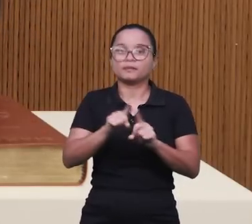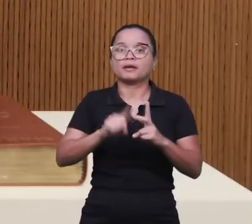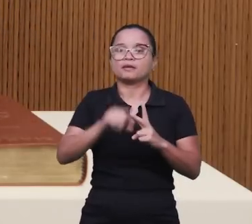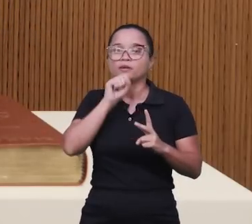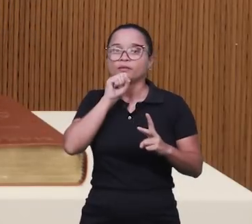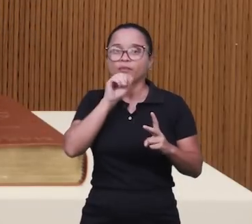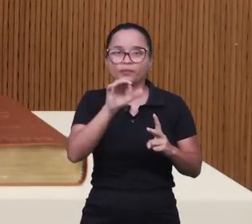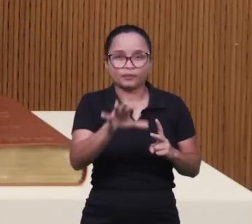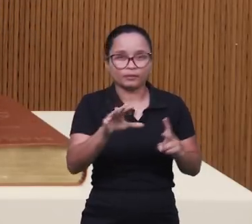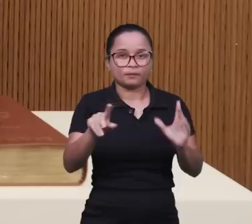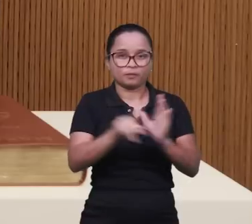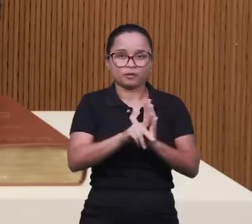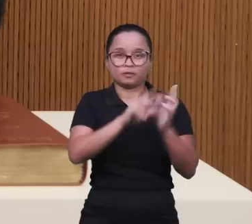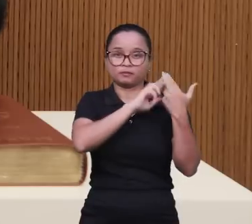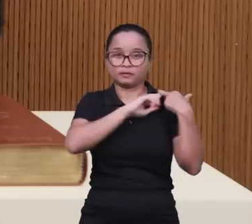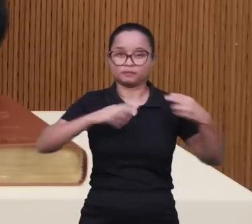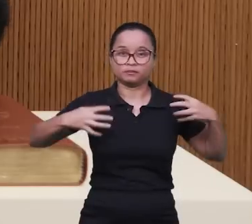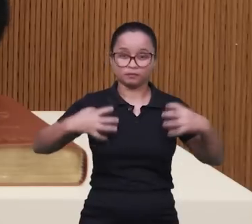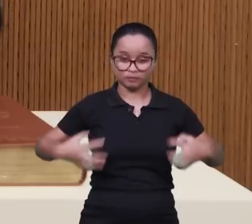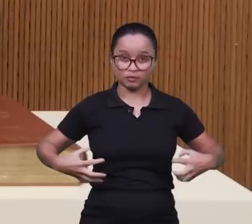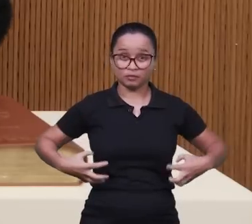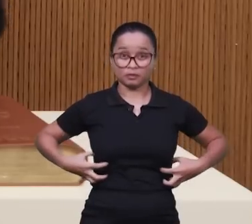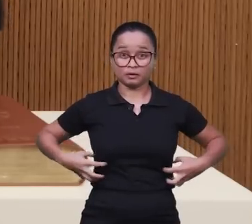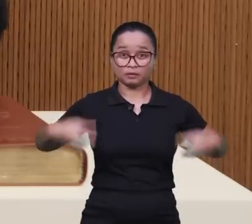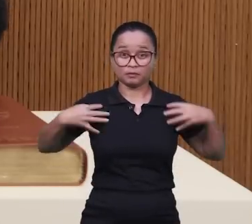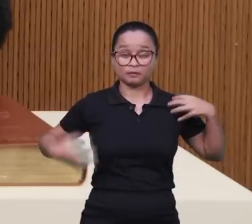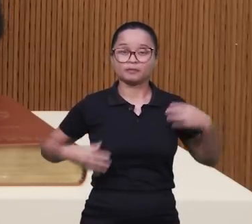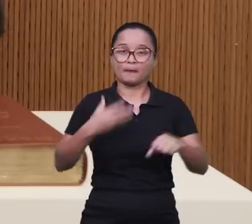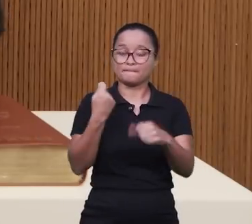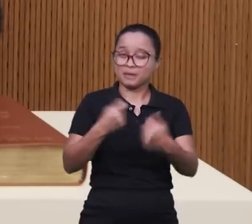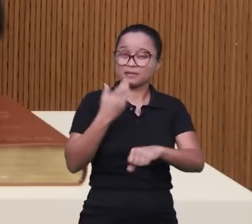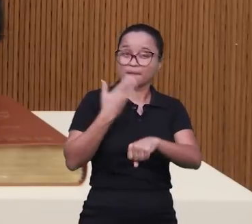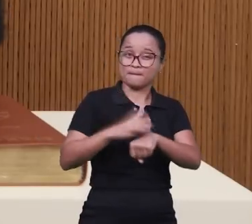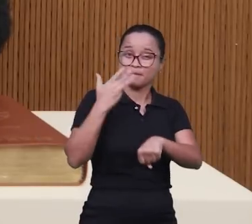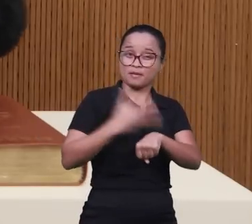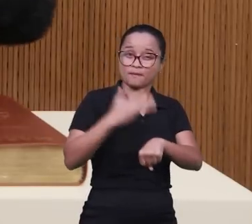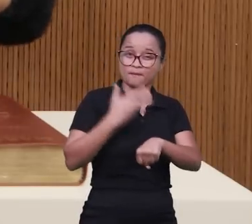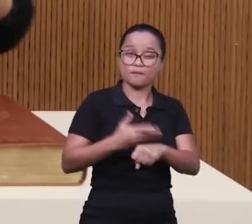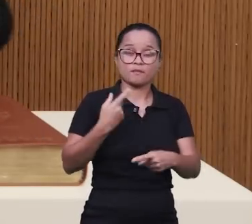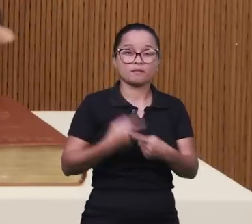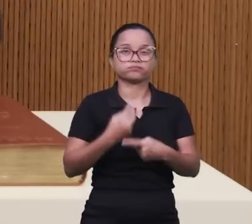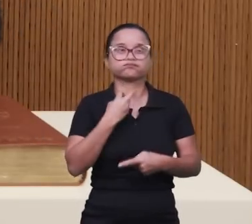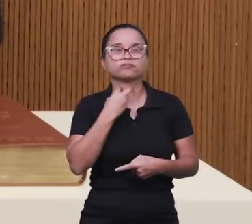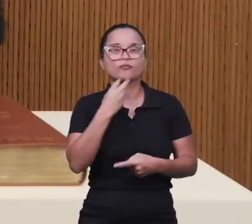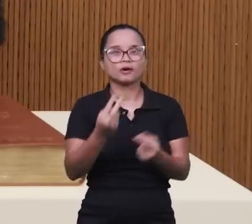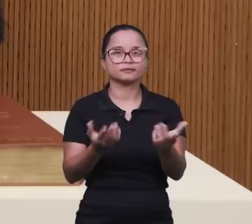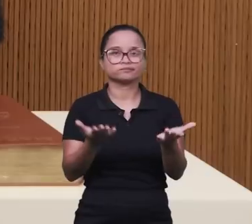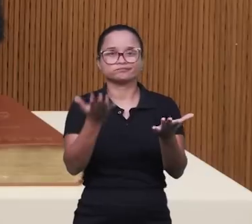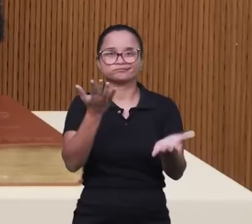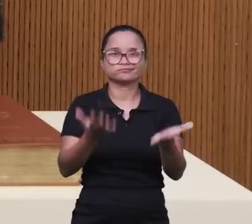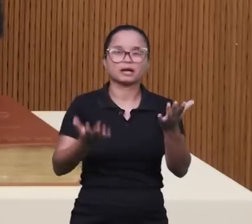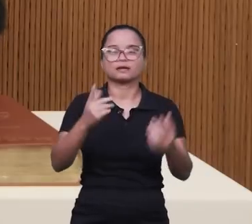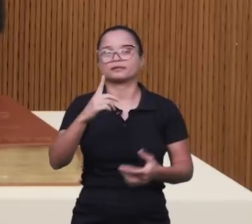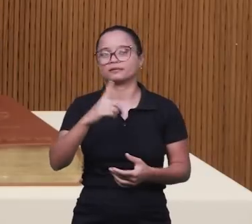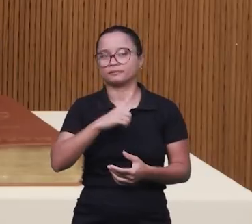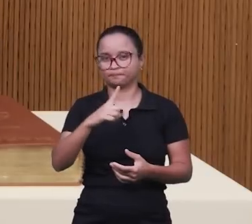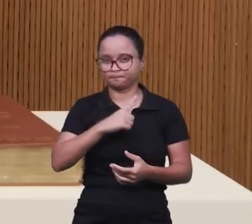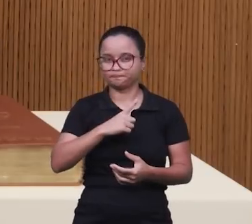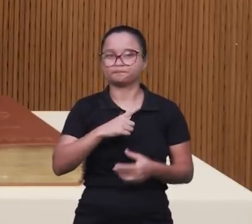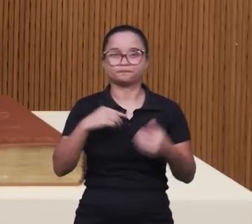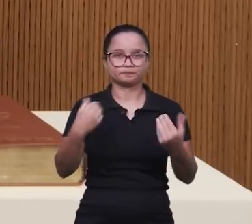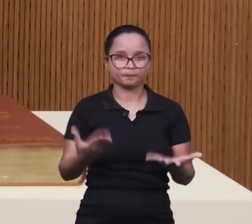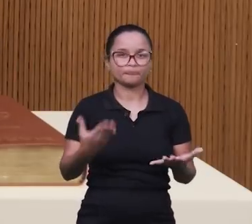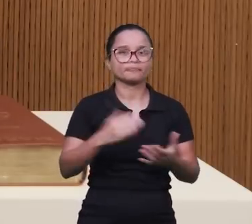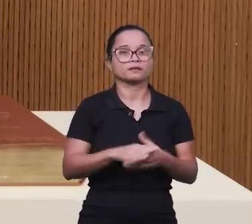de expiração. Os dois precisam ser exercitados para que a sua voz tenha equilíbrio.